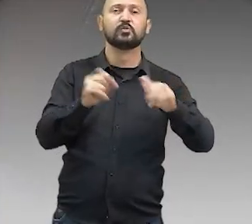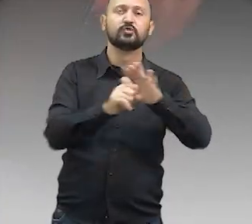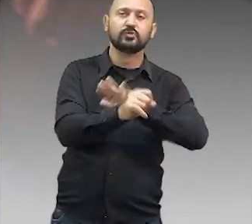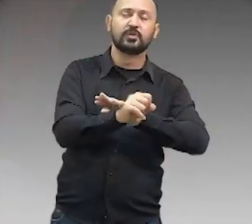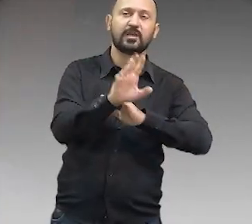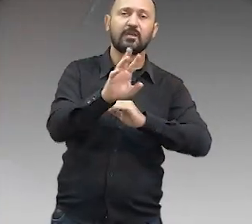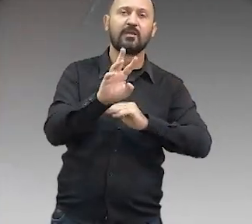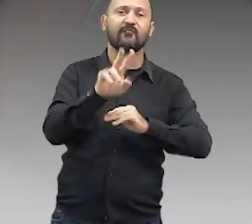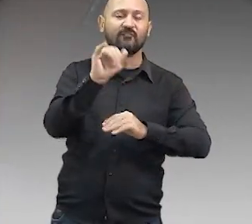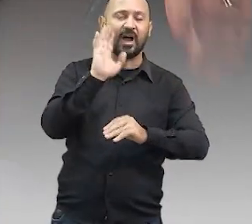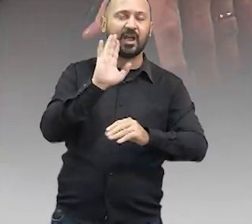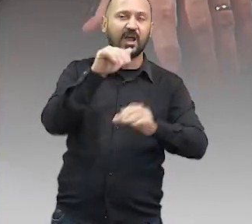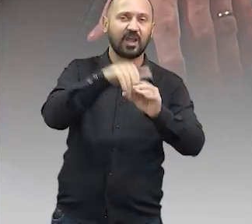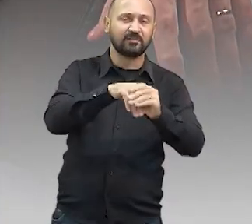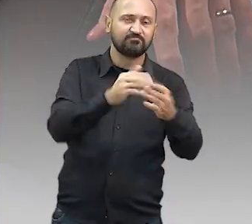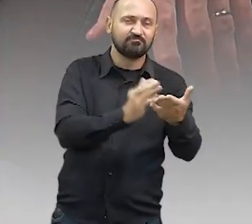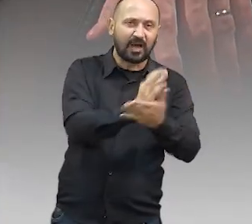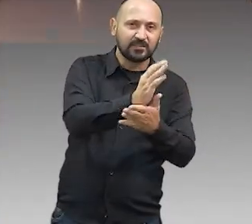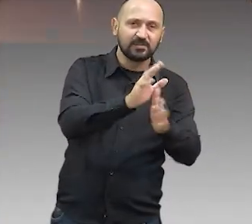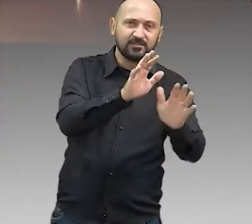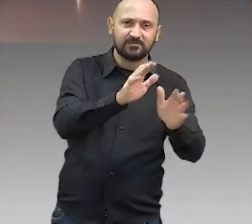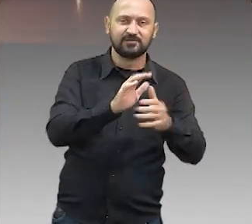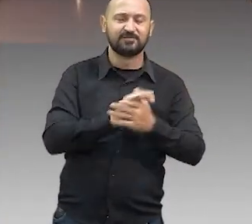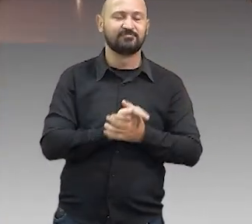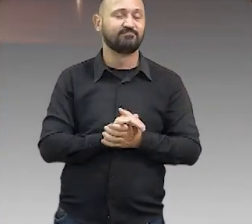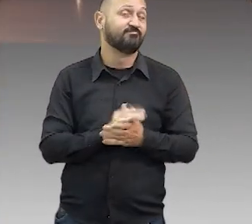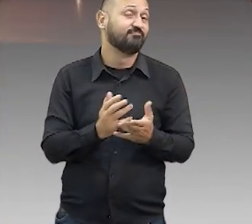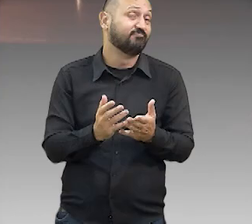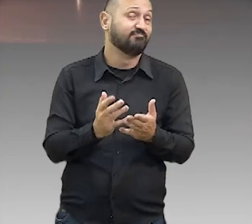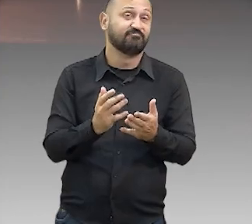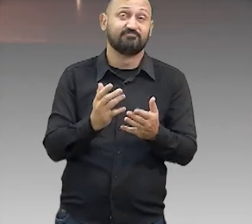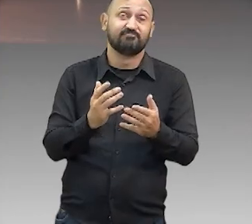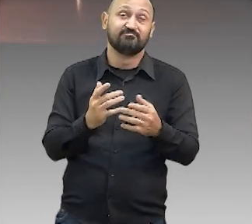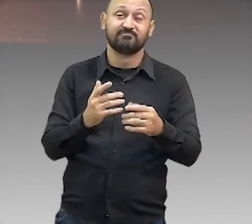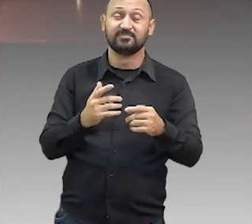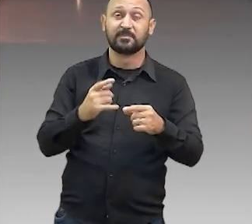estar aí, acabam sendo eleitos, né? Porque